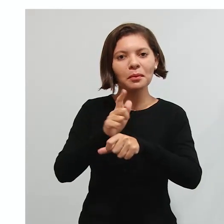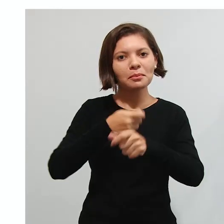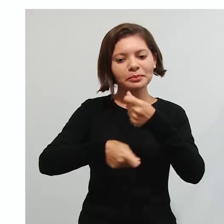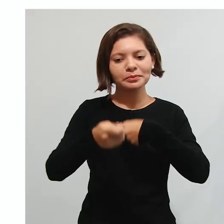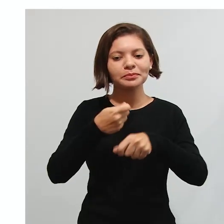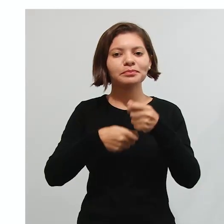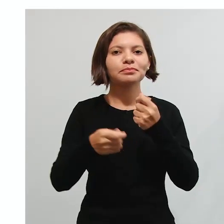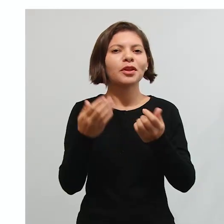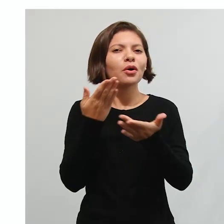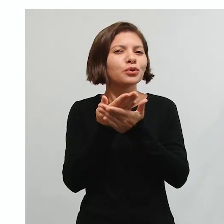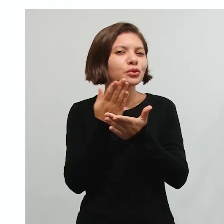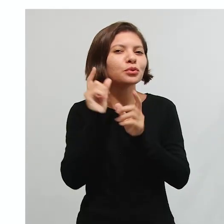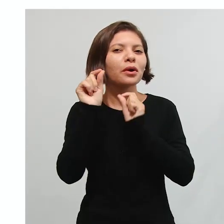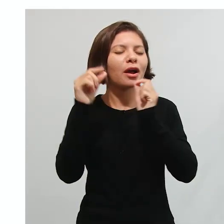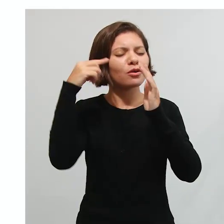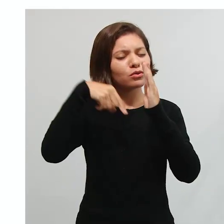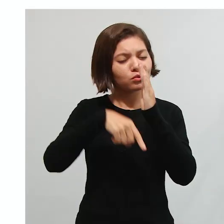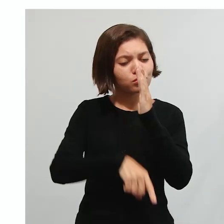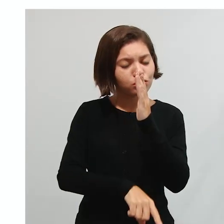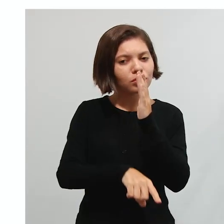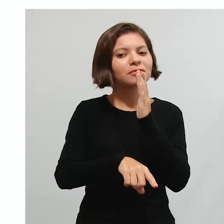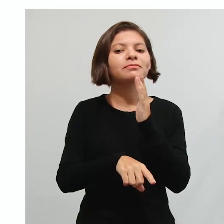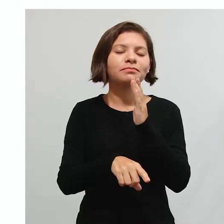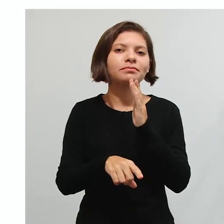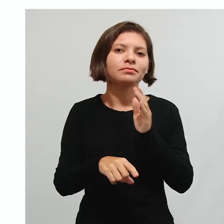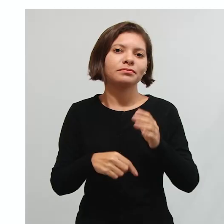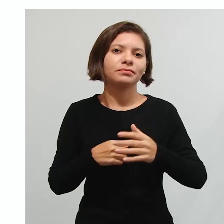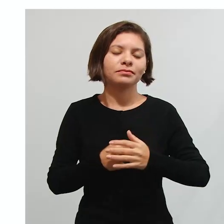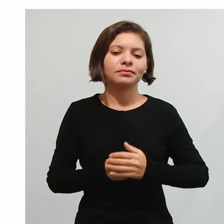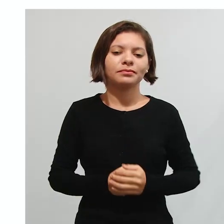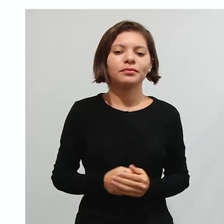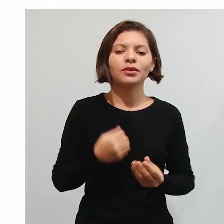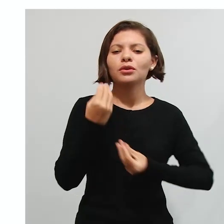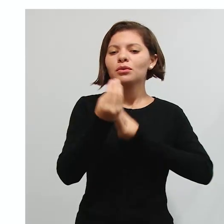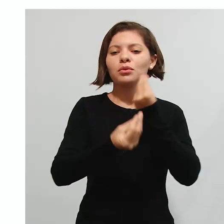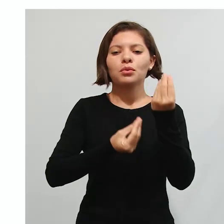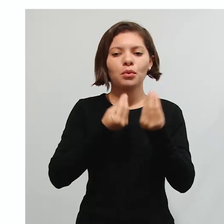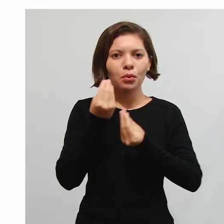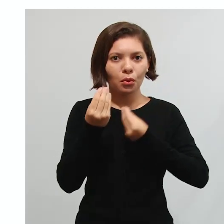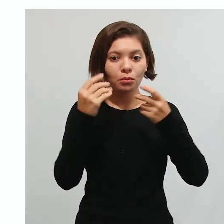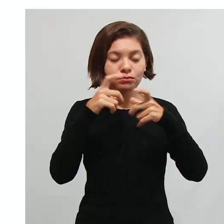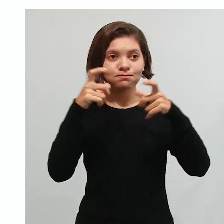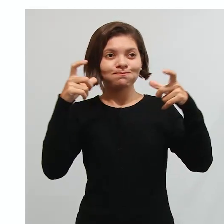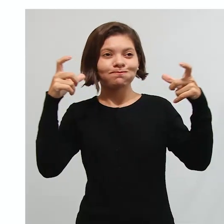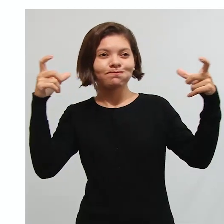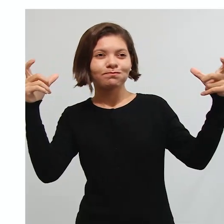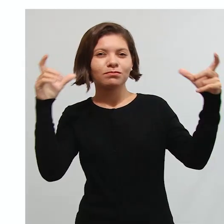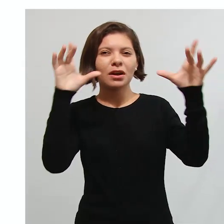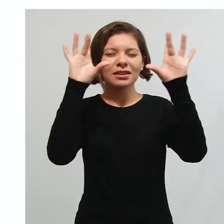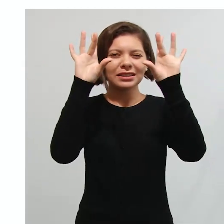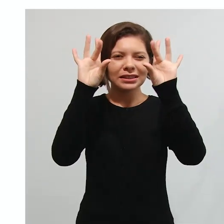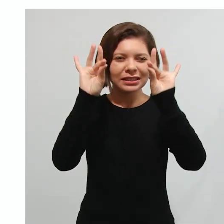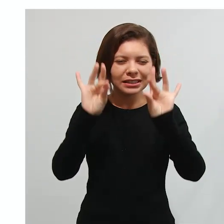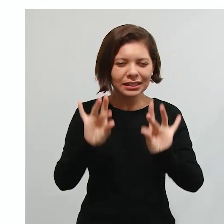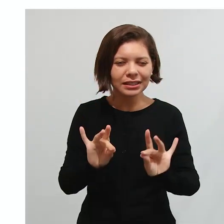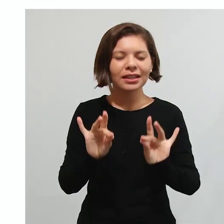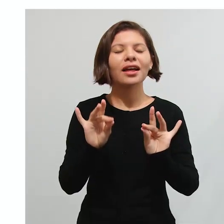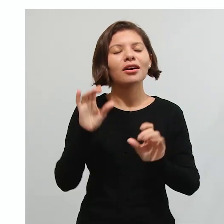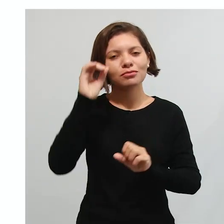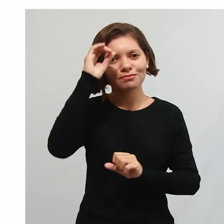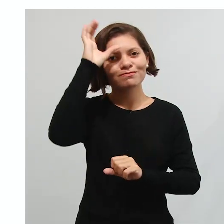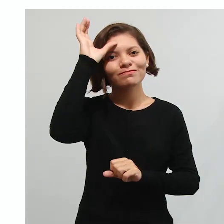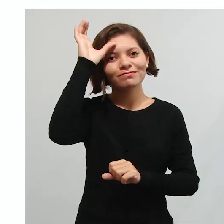gestão ele é estudo profundo e exaustivo de um ou poucos casos de maneira que permita seu amplo e detalhado